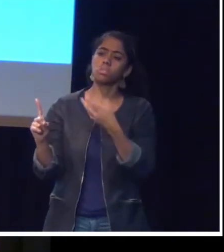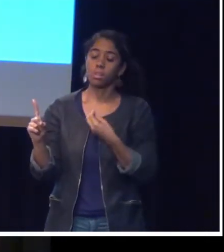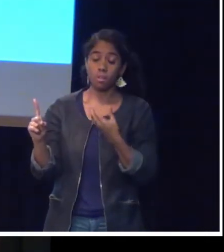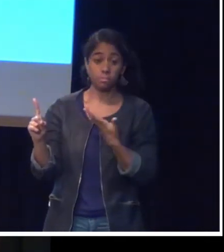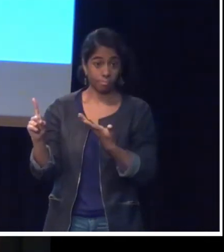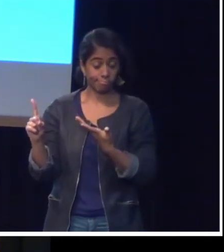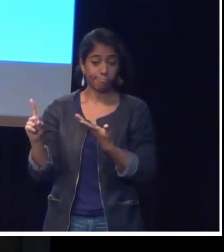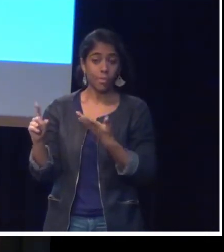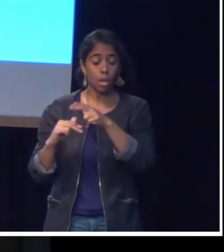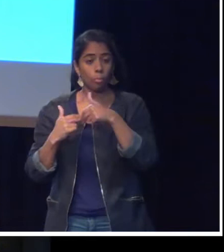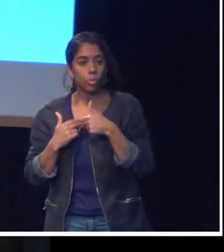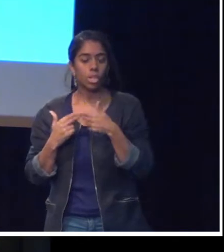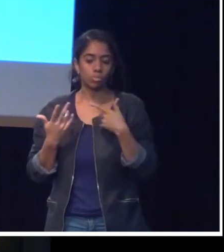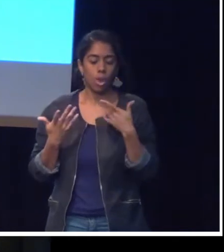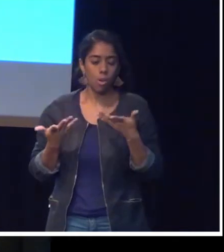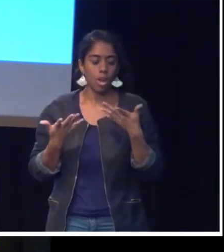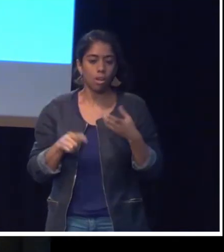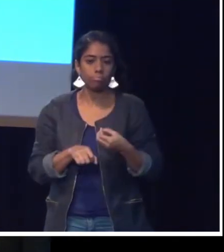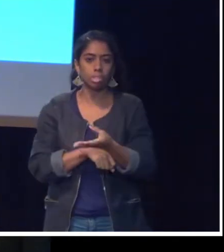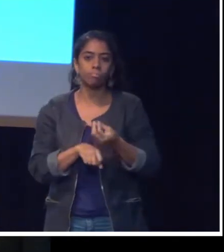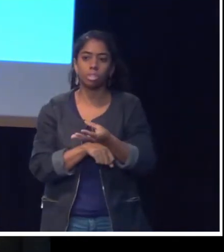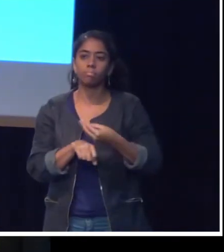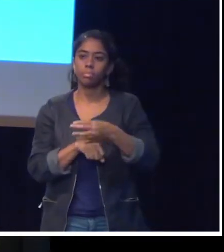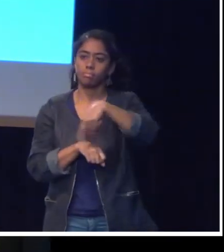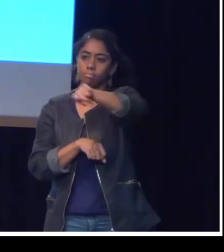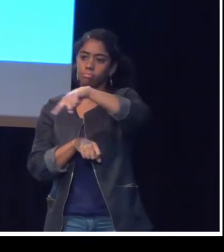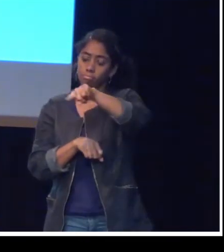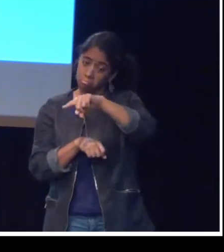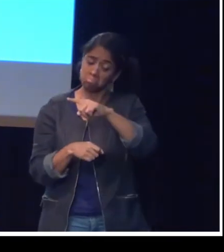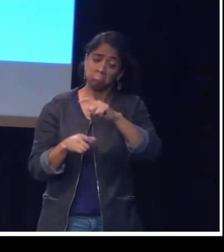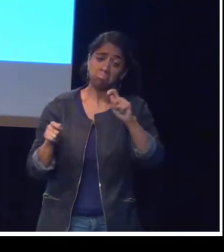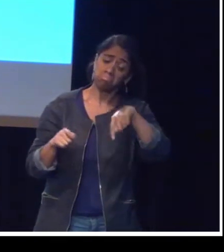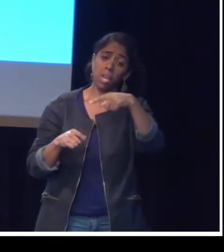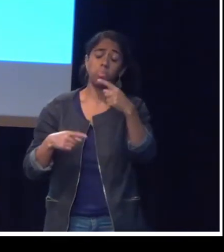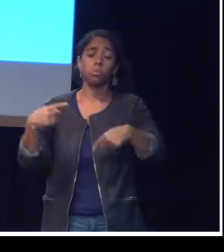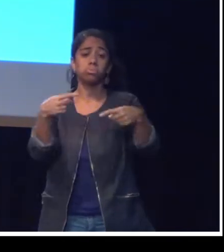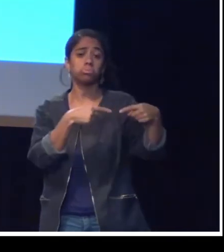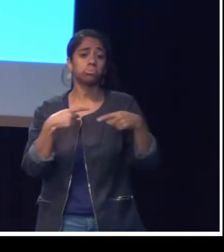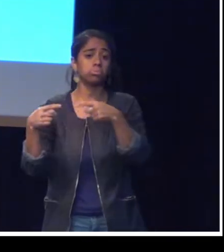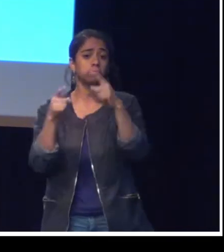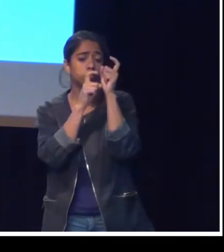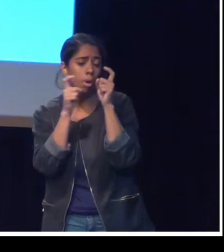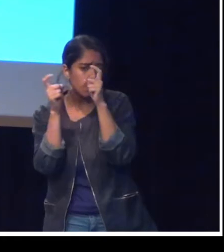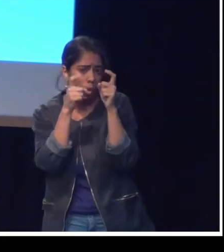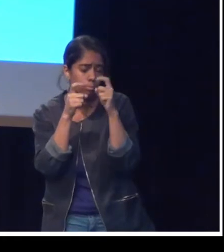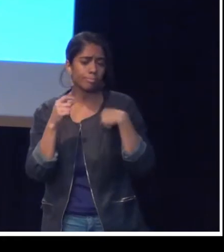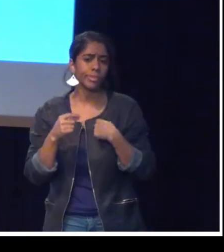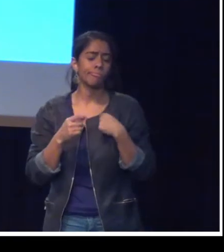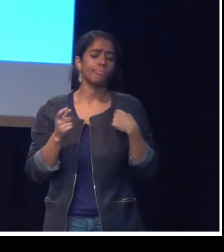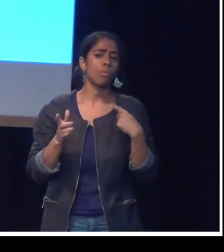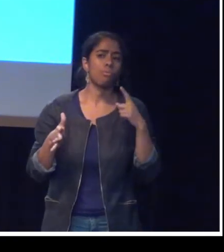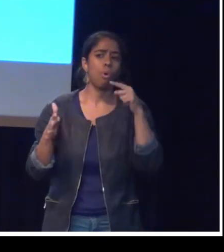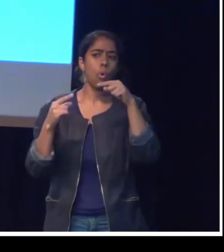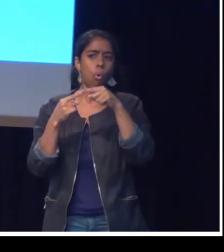algumas contribuições para que a gente possa depois discutir. Os meus objetivos aqui hoje é o conceito de acessibilidade. Na